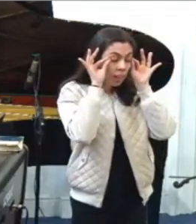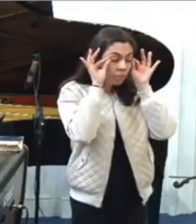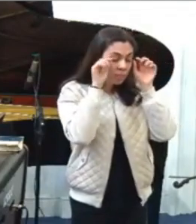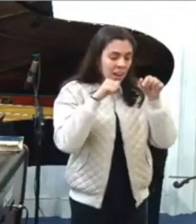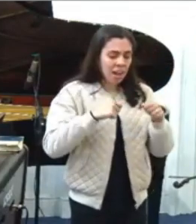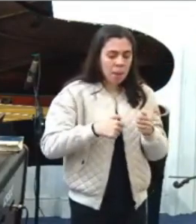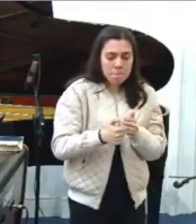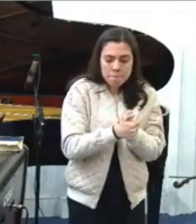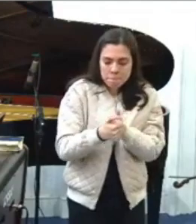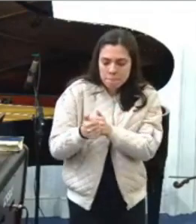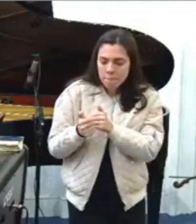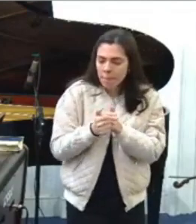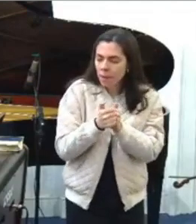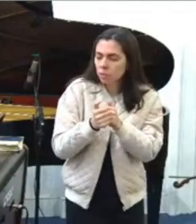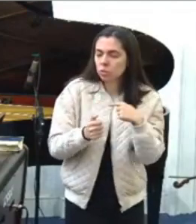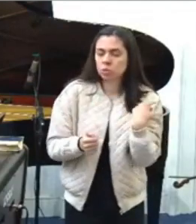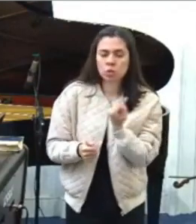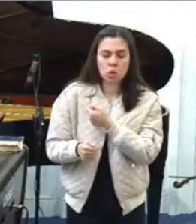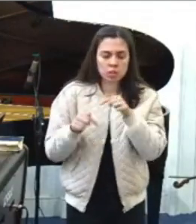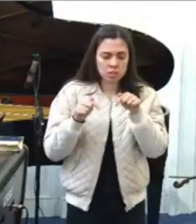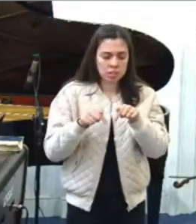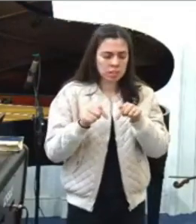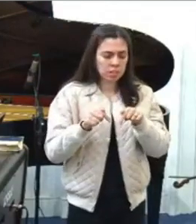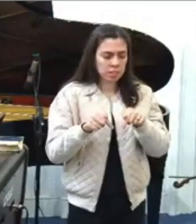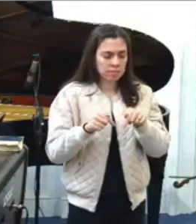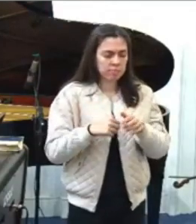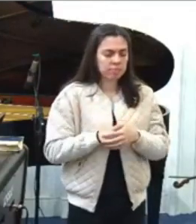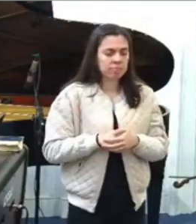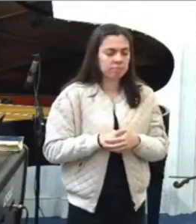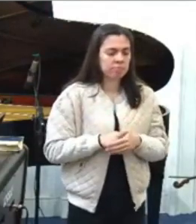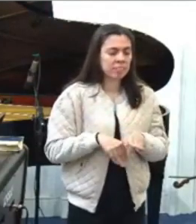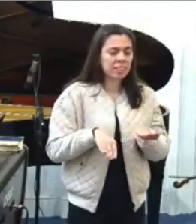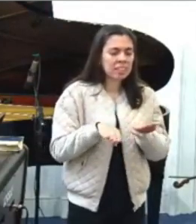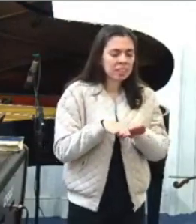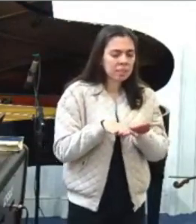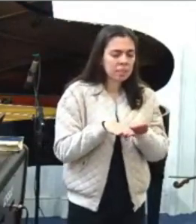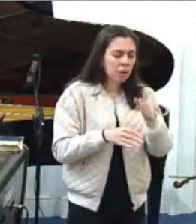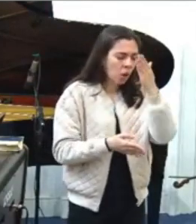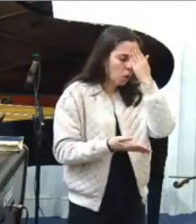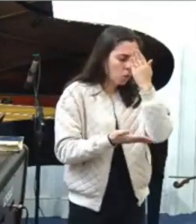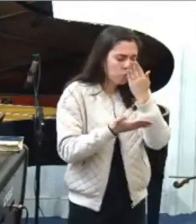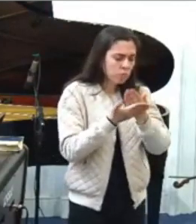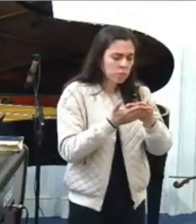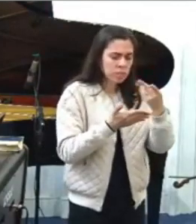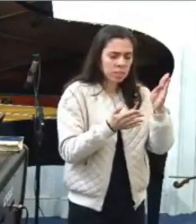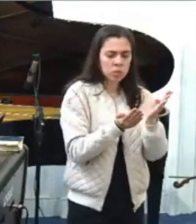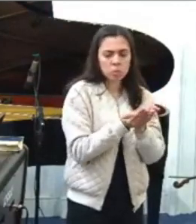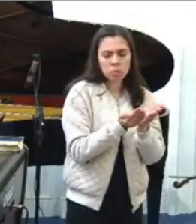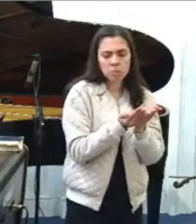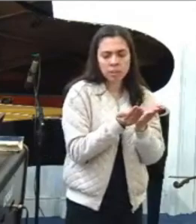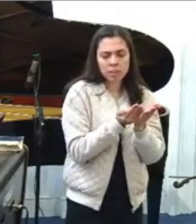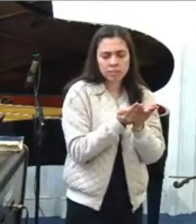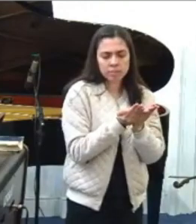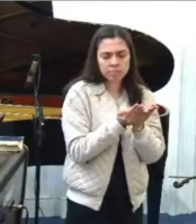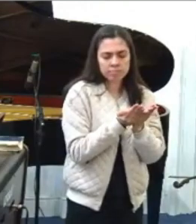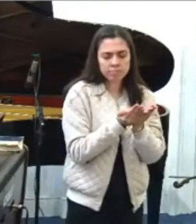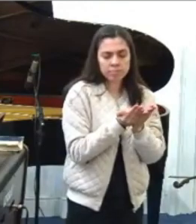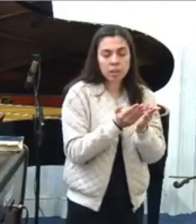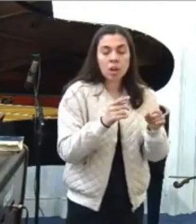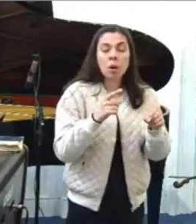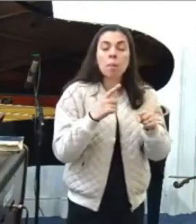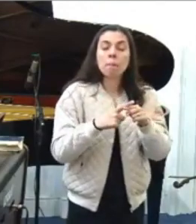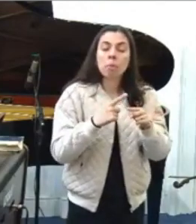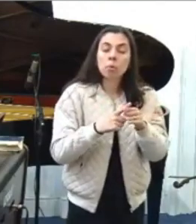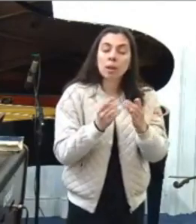Pai, confiança e apego à Tua Palavra. Afinal, ela é a espada para este confronto. Por isso